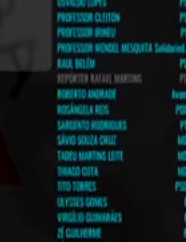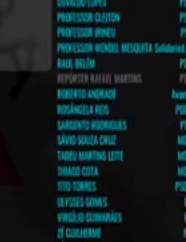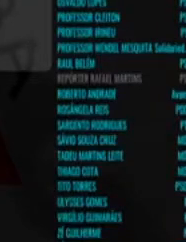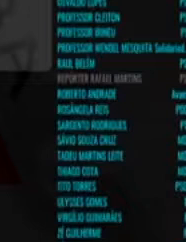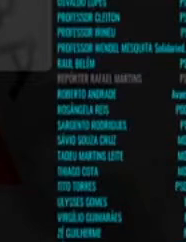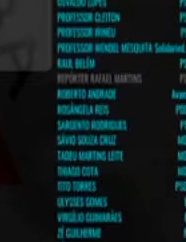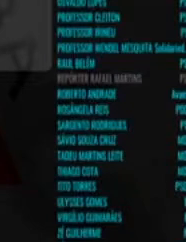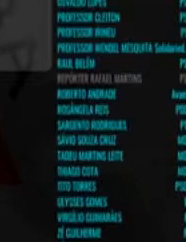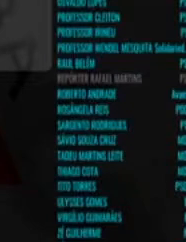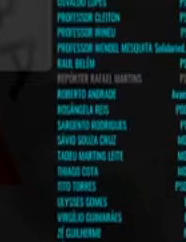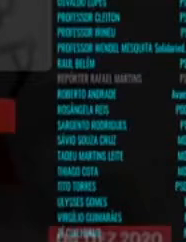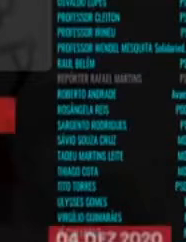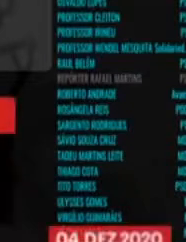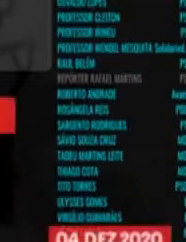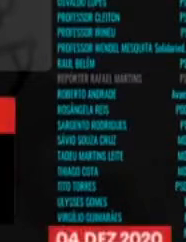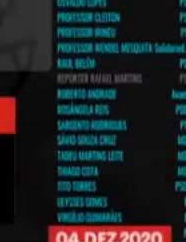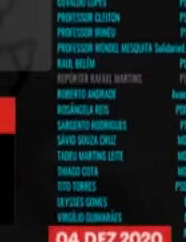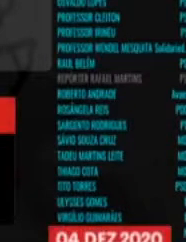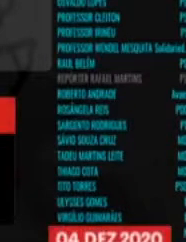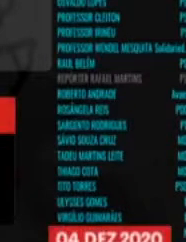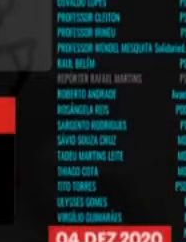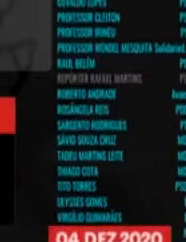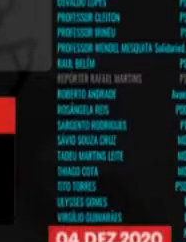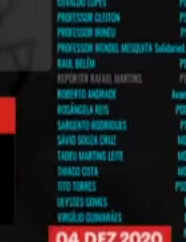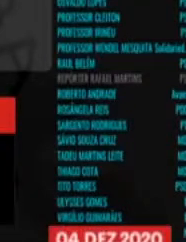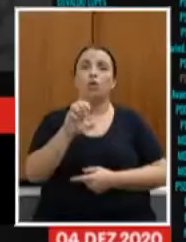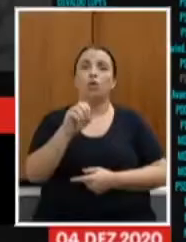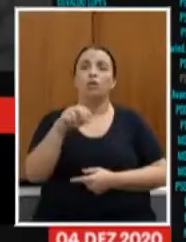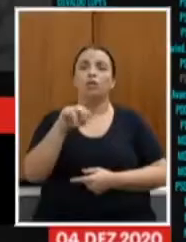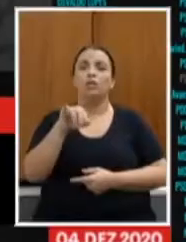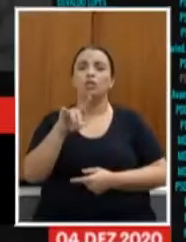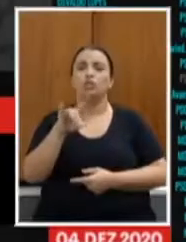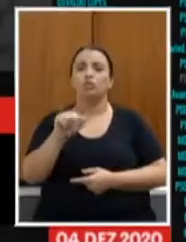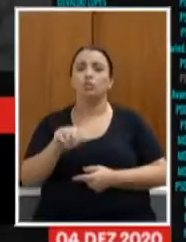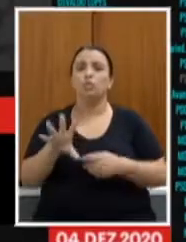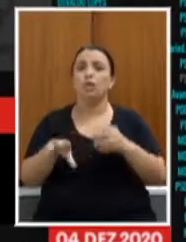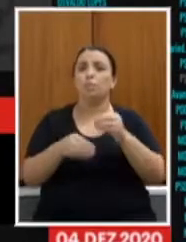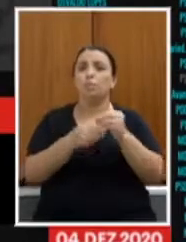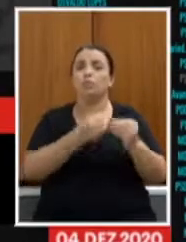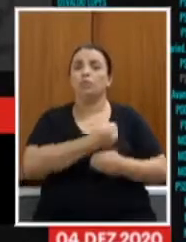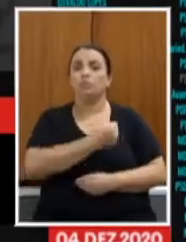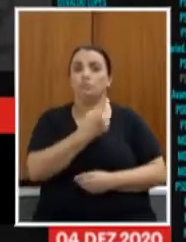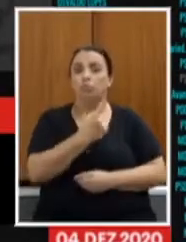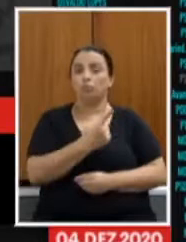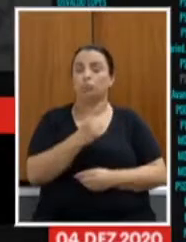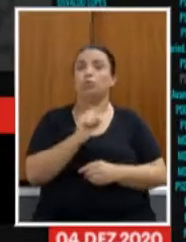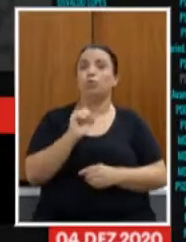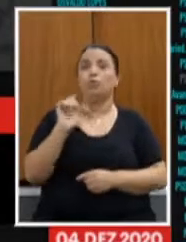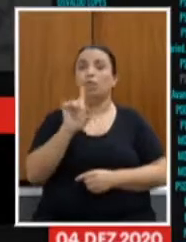Solicito que seja retificado o voto do deputado Leonídio Bolsas na emenda número 1, de não para